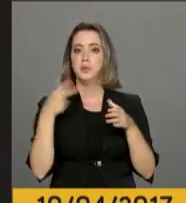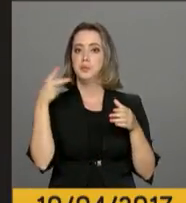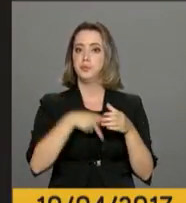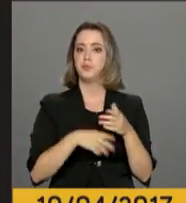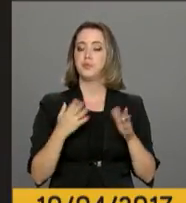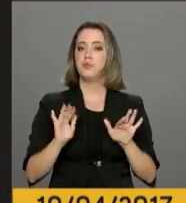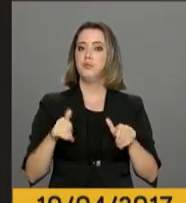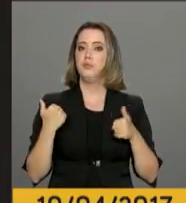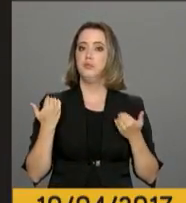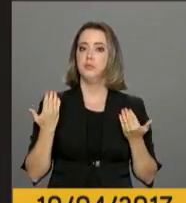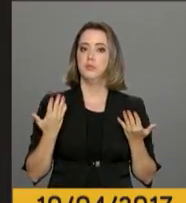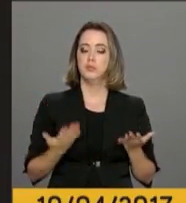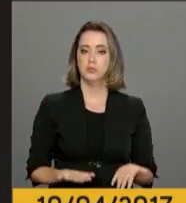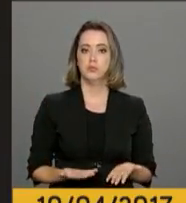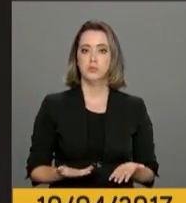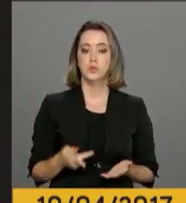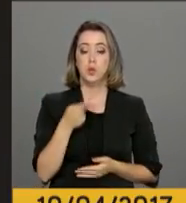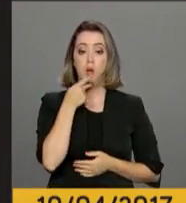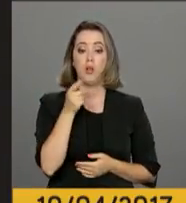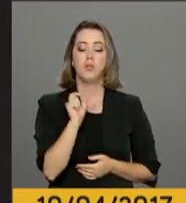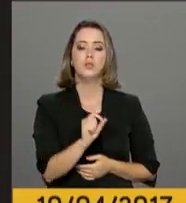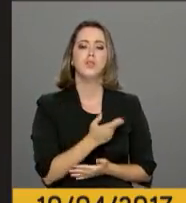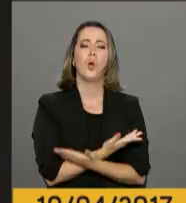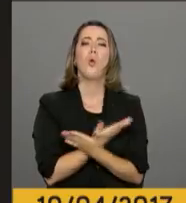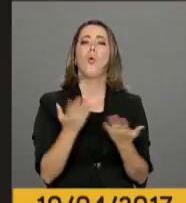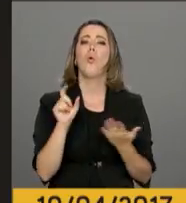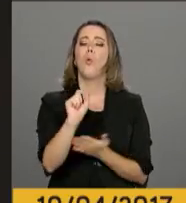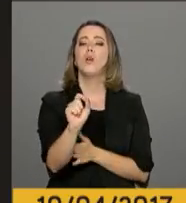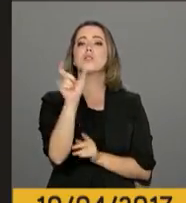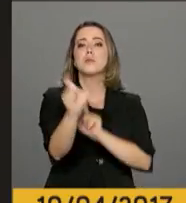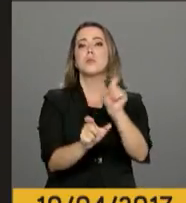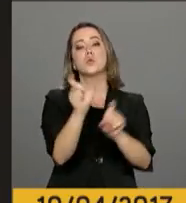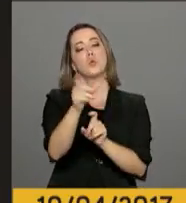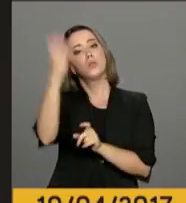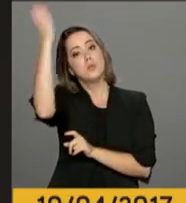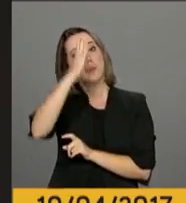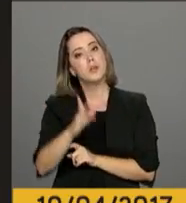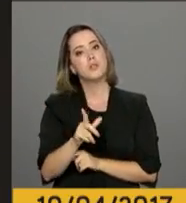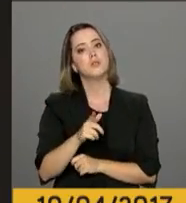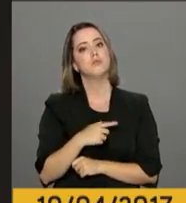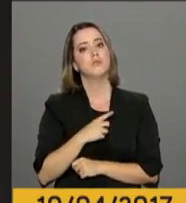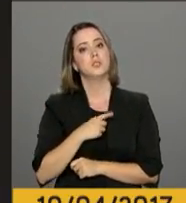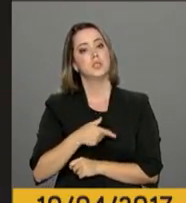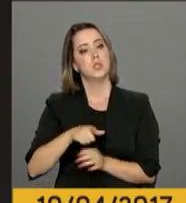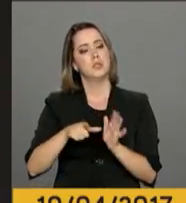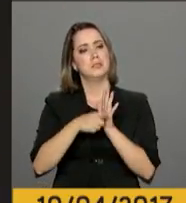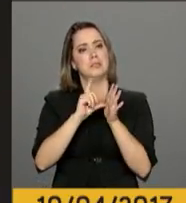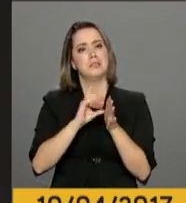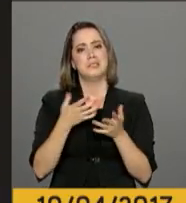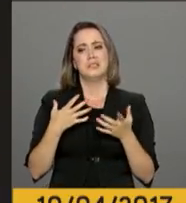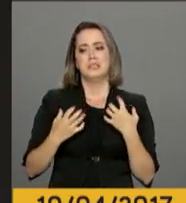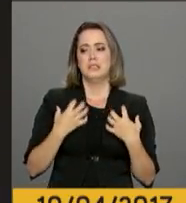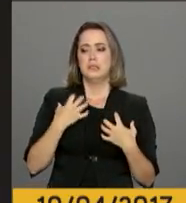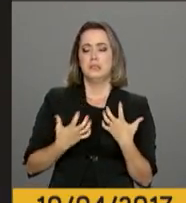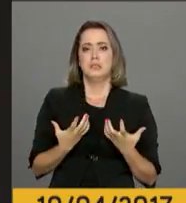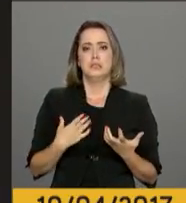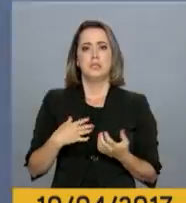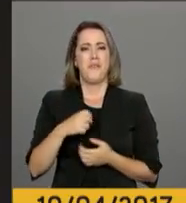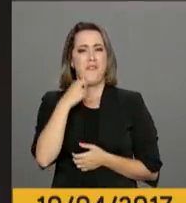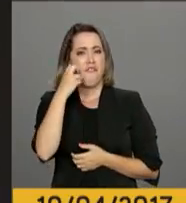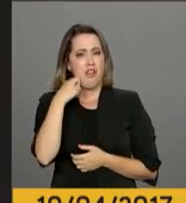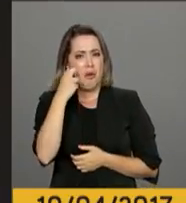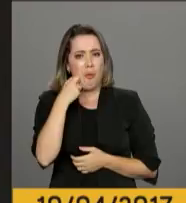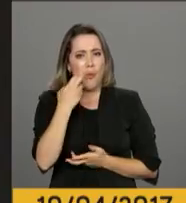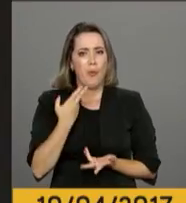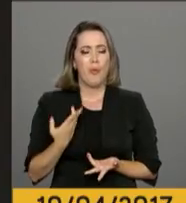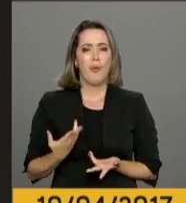Portanto, digo eu, quantos brasileiros, não há muito tempo, não ficavam desconcertados, envergonhados